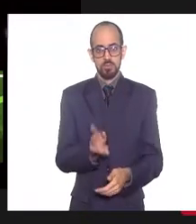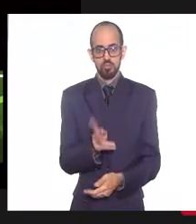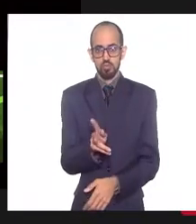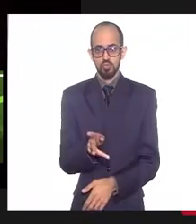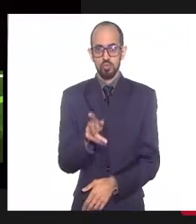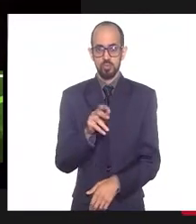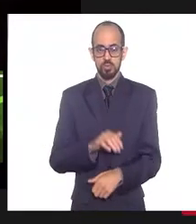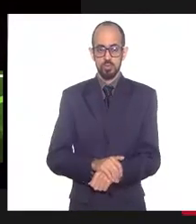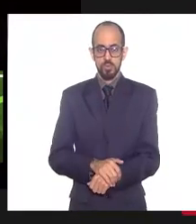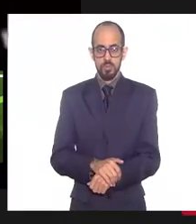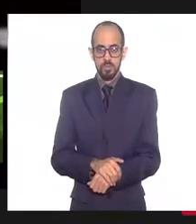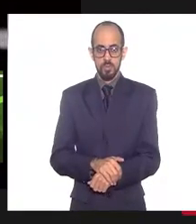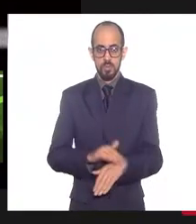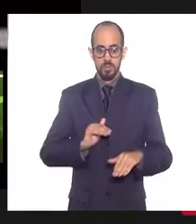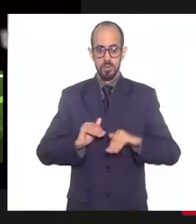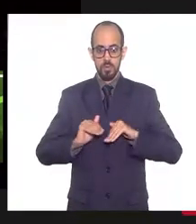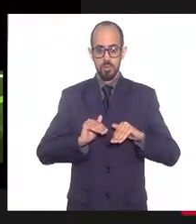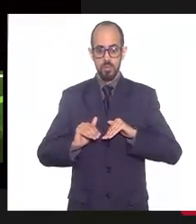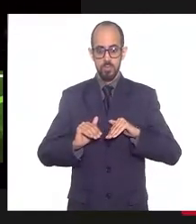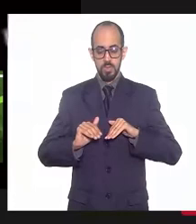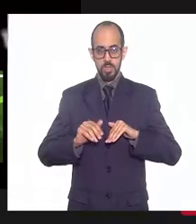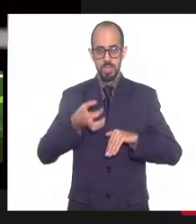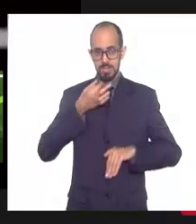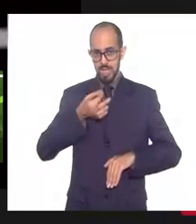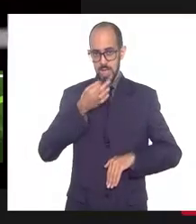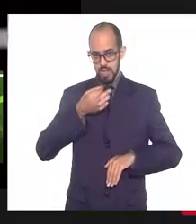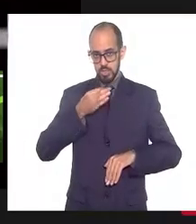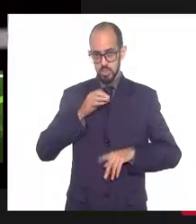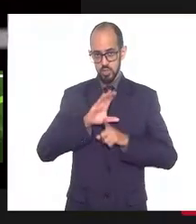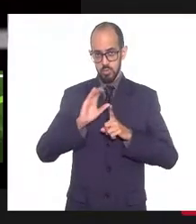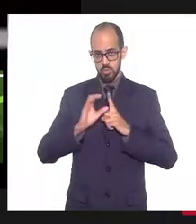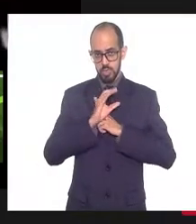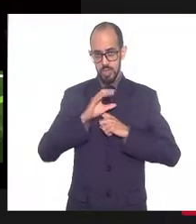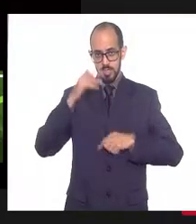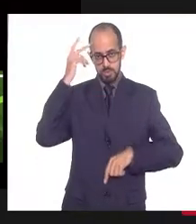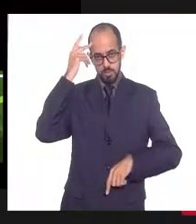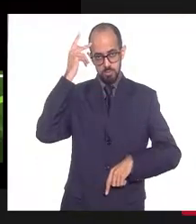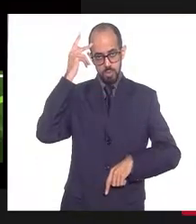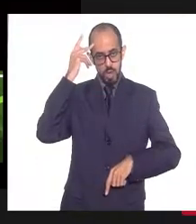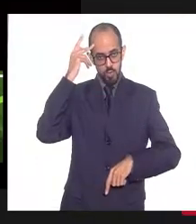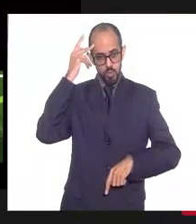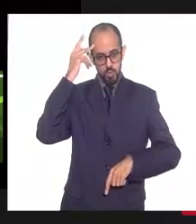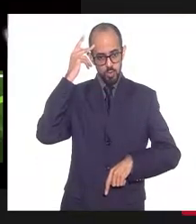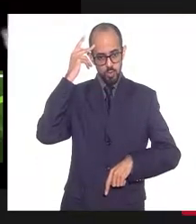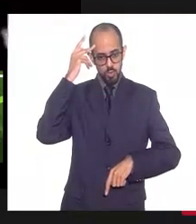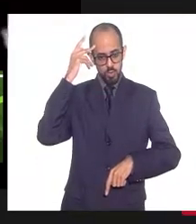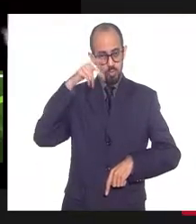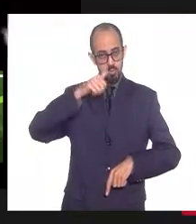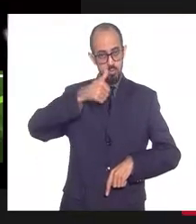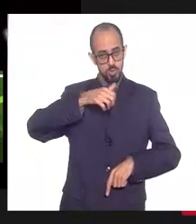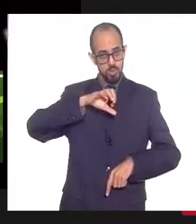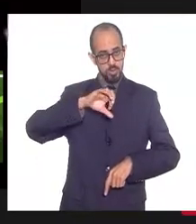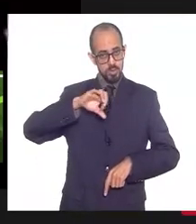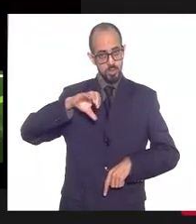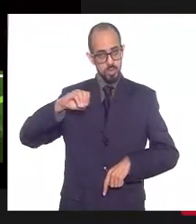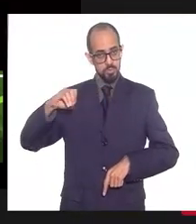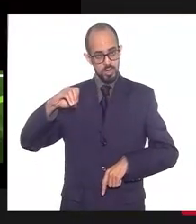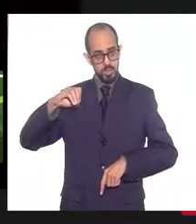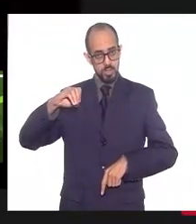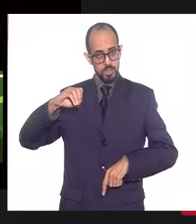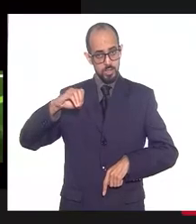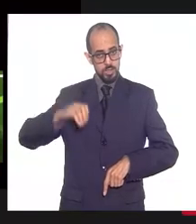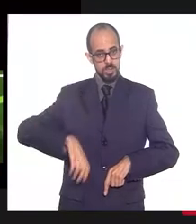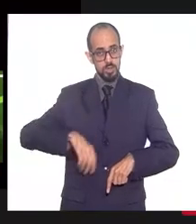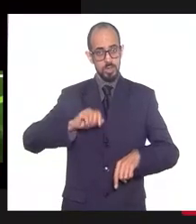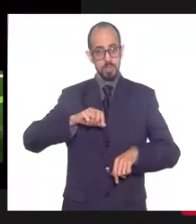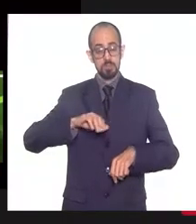Do movimento das rádios livres, das rádios comunitárias em São Paulo, e isso é dado de 1990, das